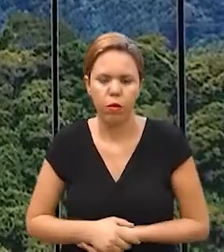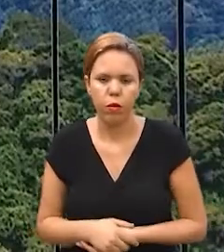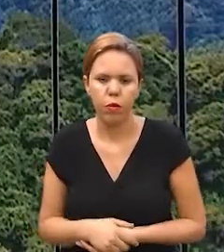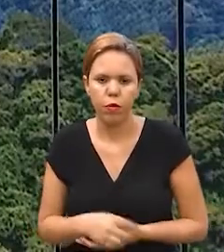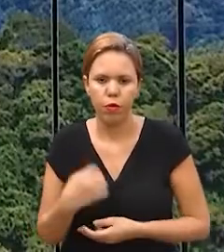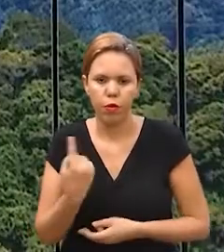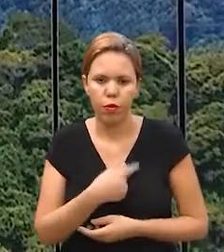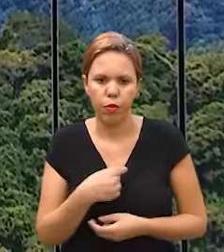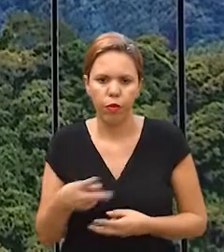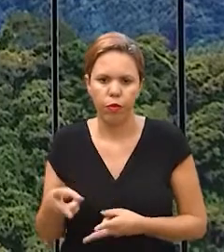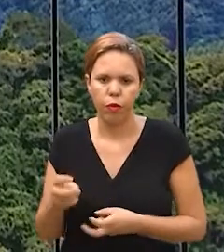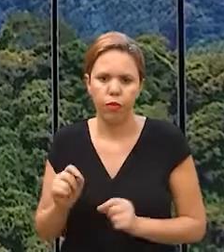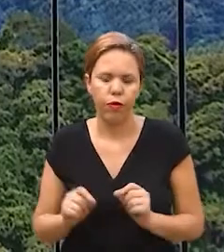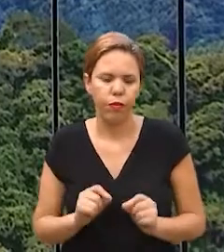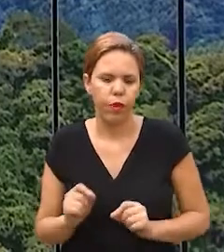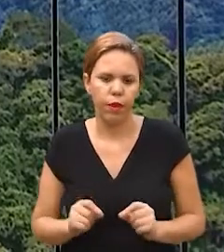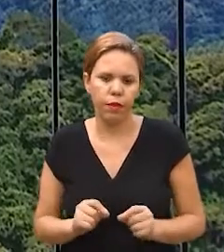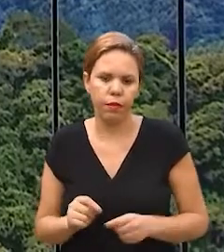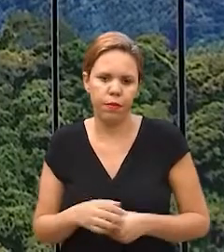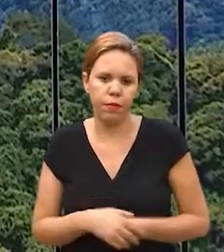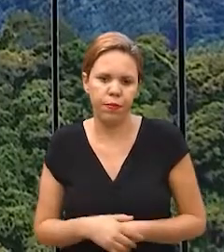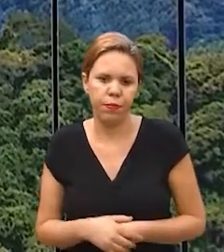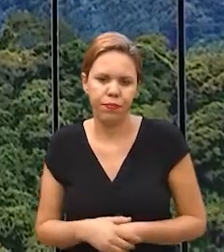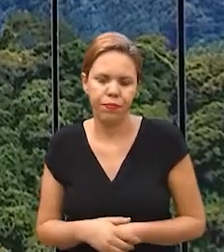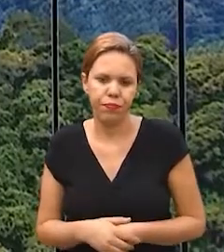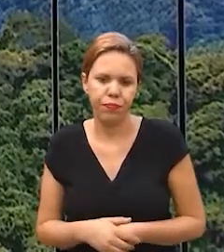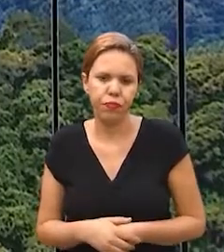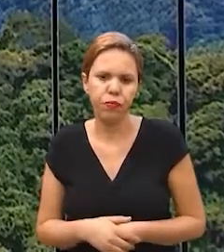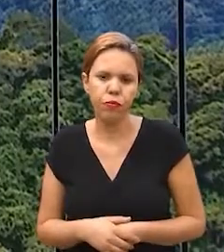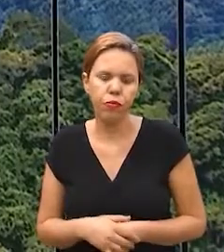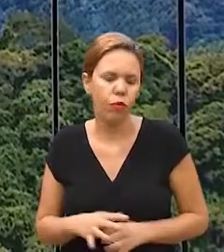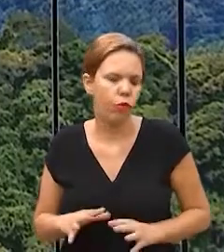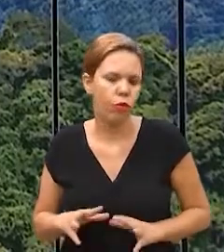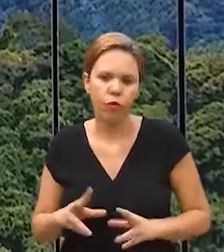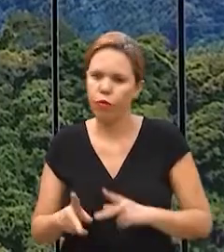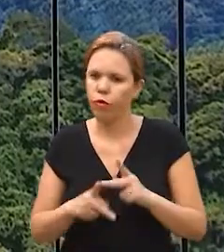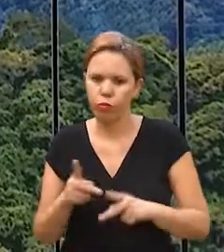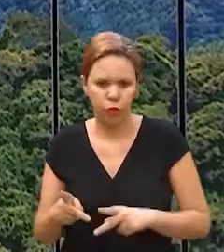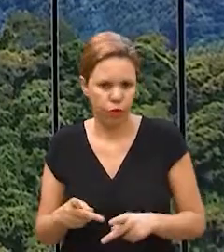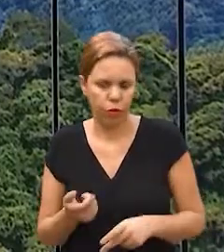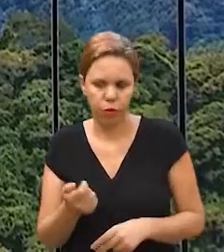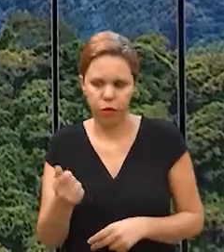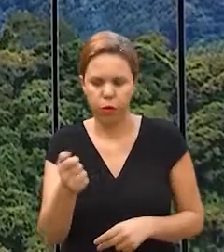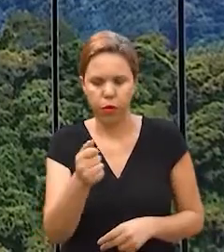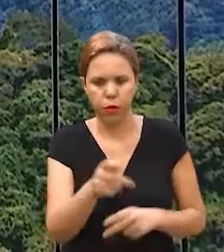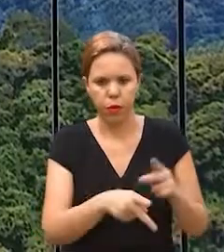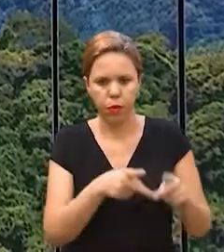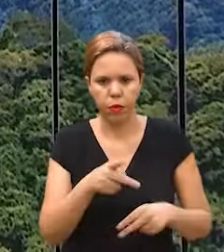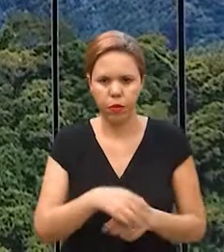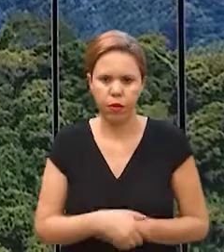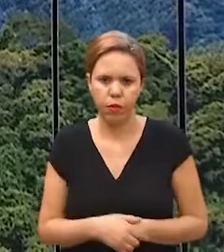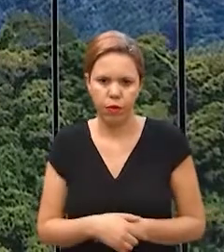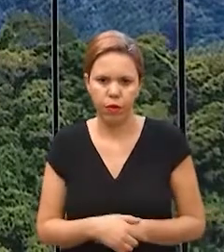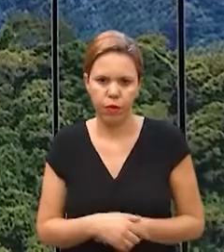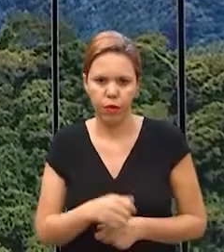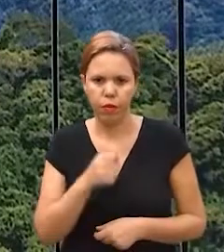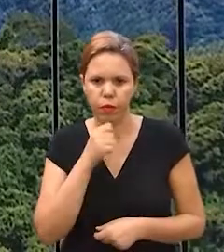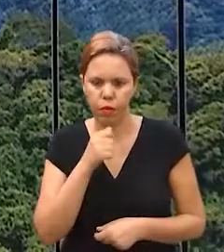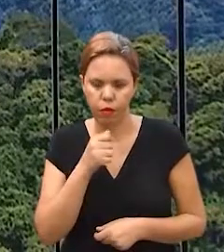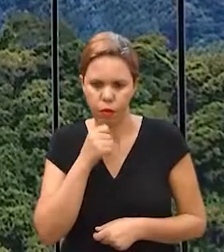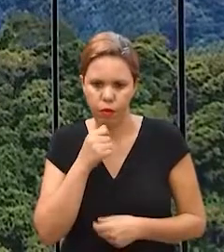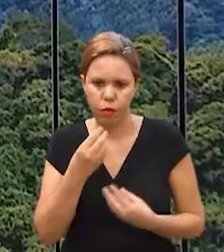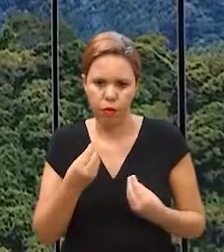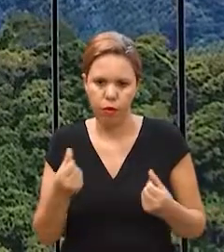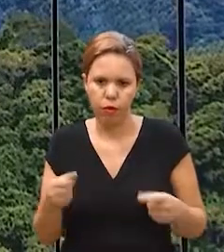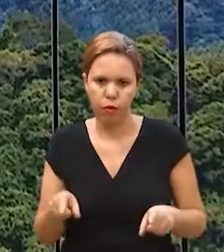percebemos o seguinte, que nem todas as pessoas, ou poucas pessoas, ainda estão sensibilizadas com a questão